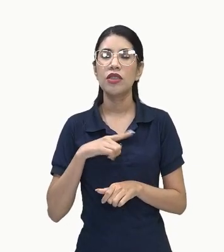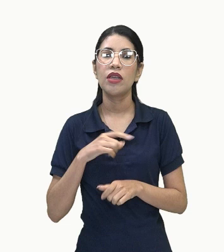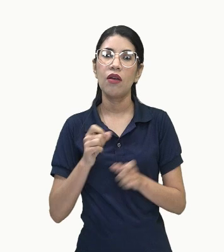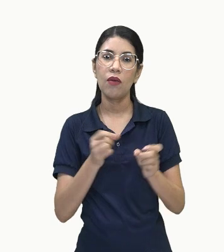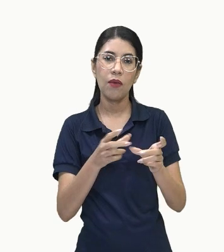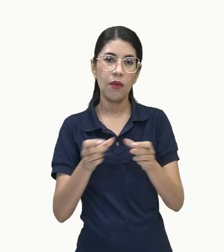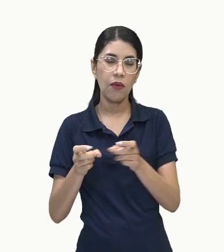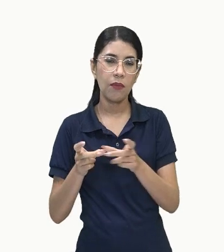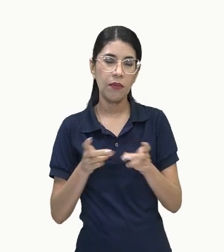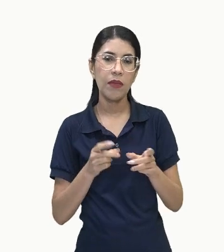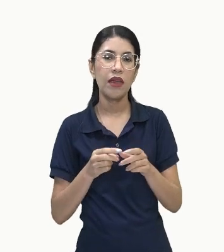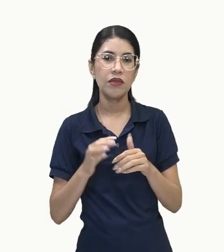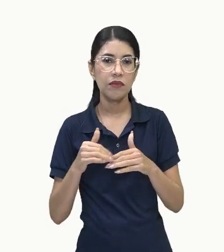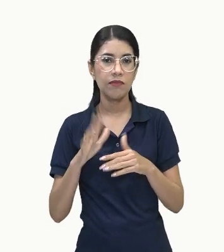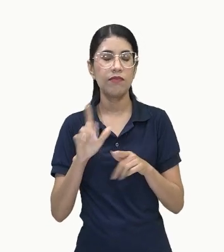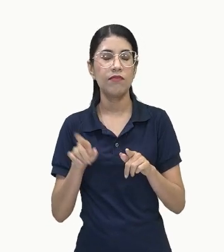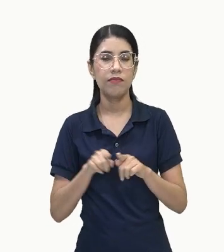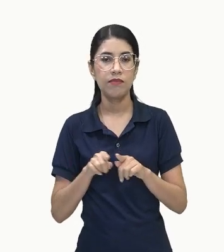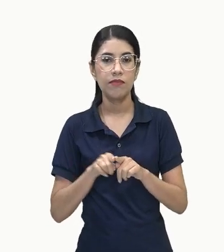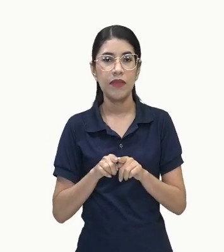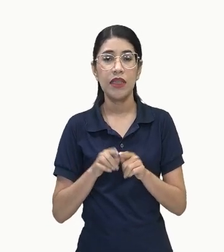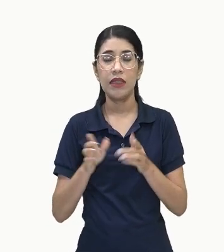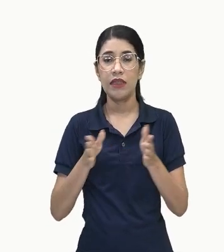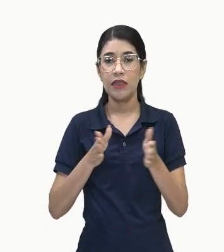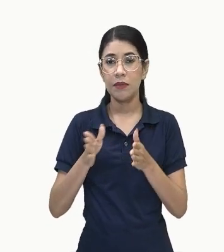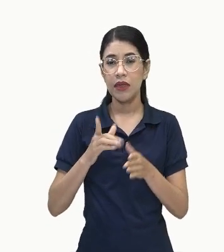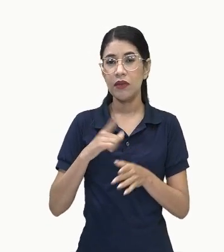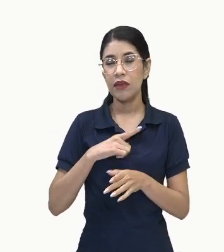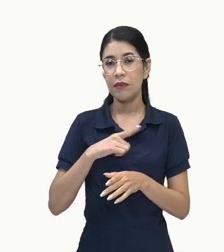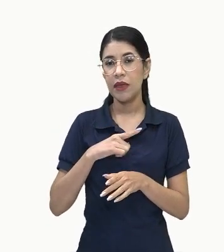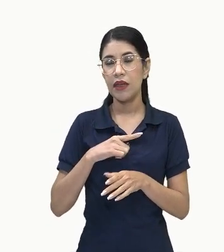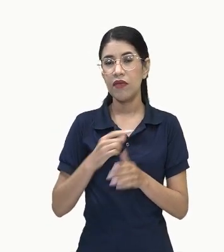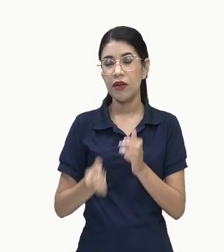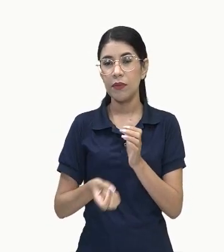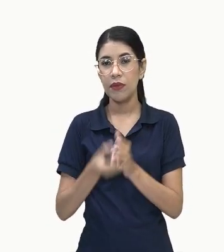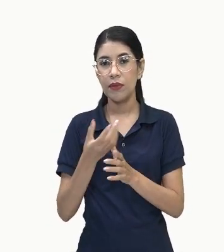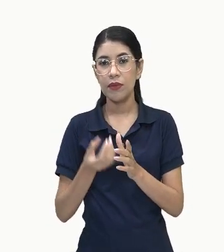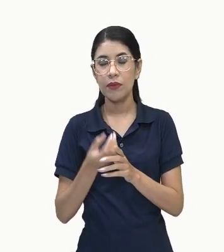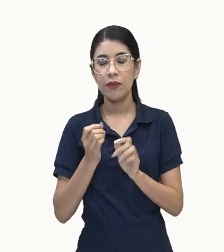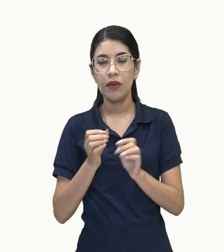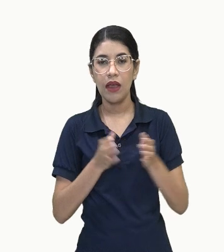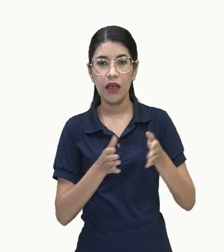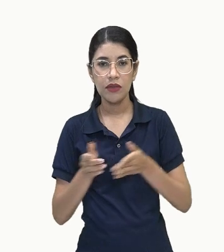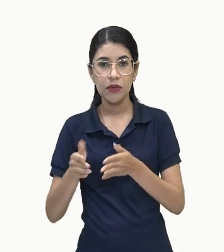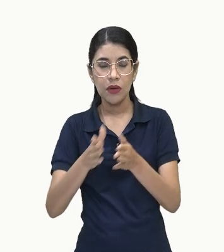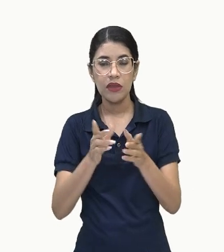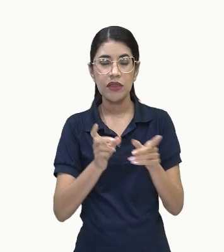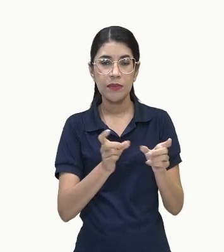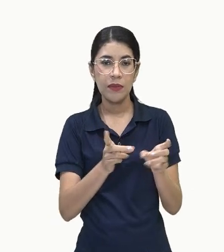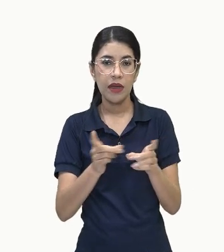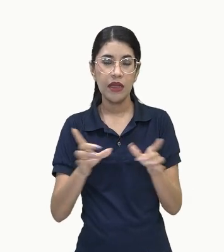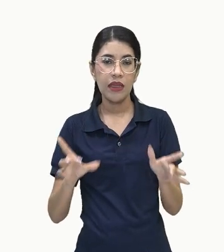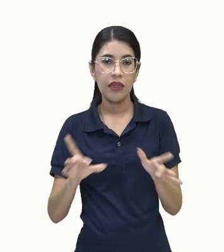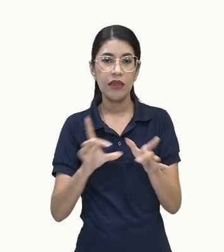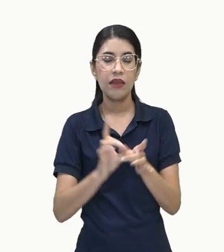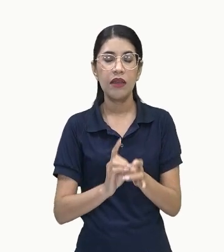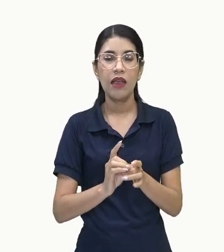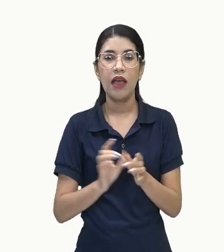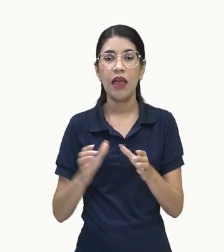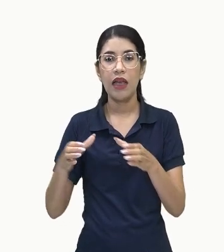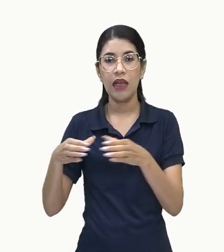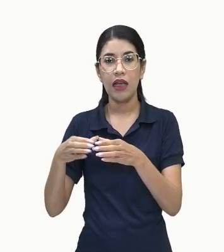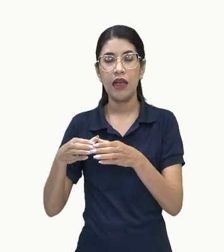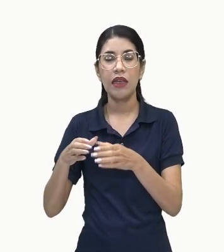naquele período, e esse período vão surgir então as chamadas rotas comerciais que interligavam os burgos,